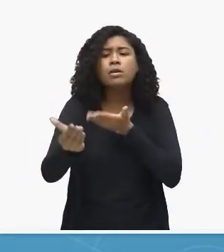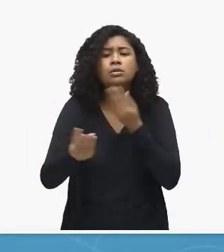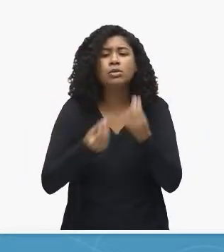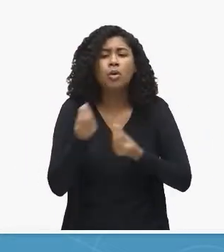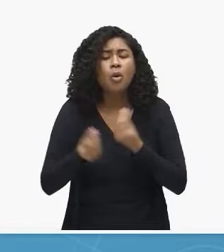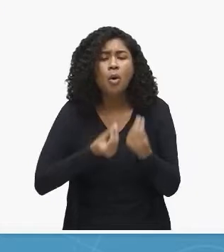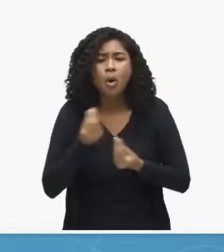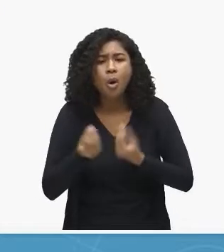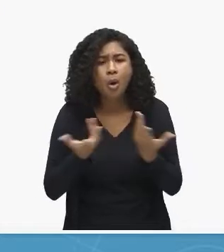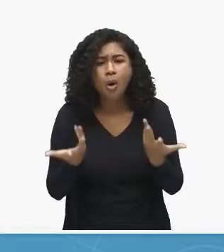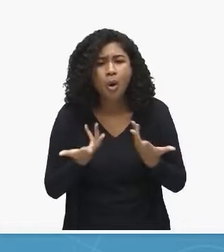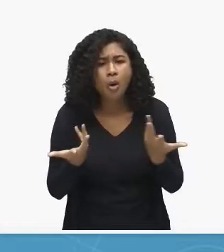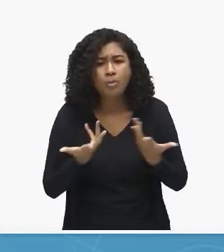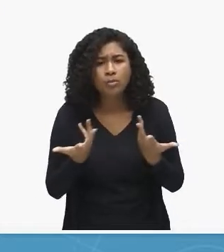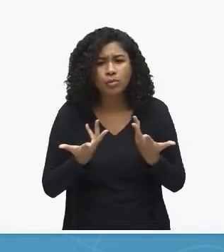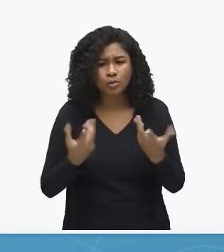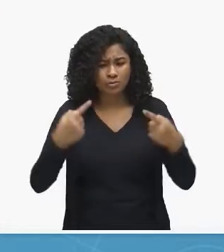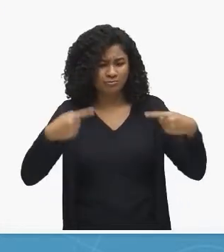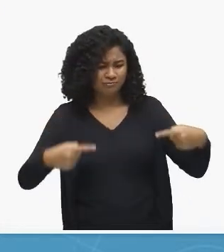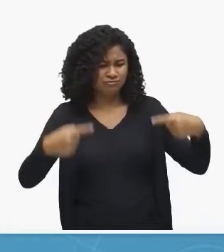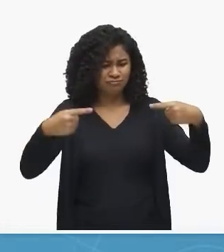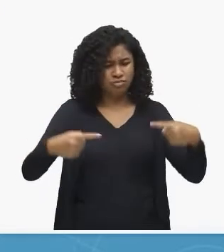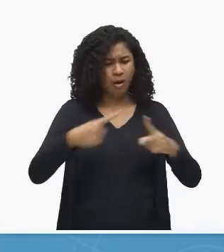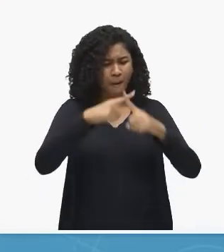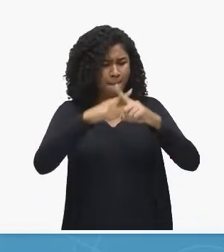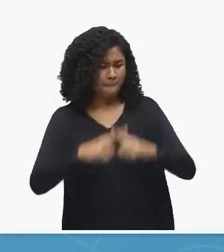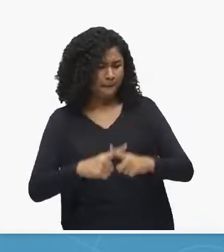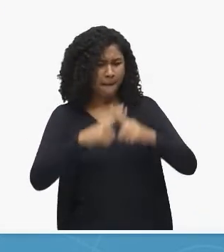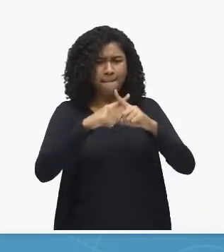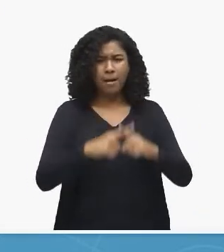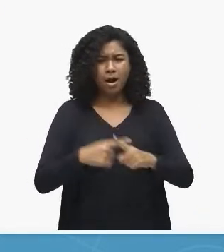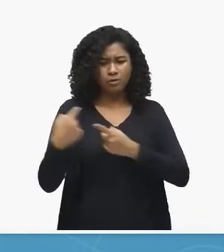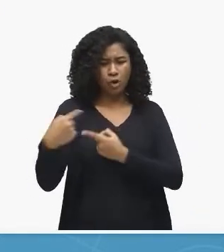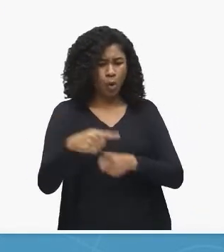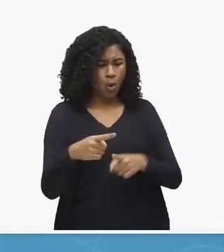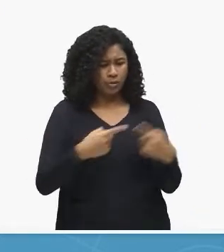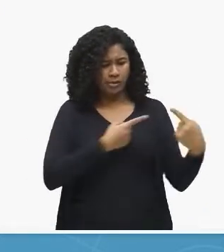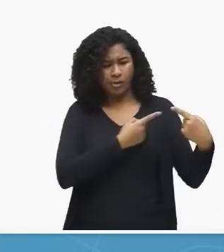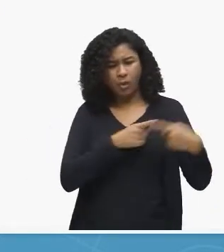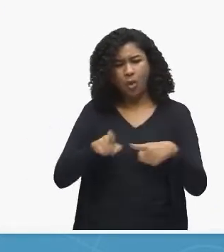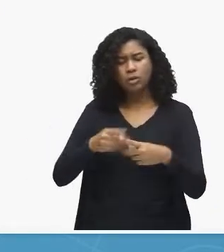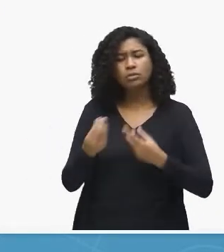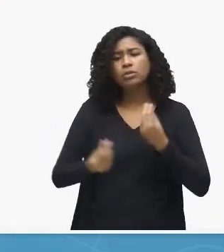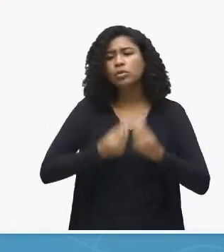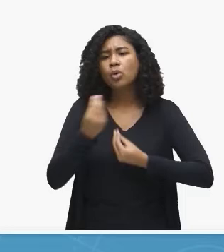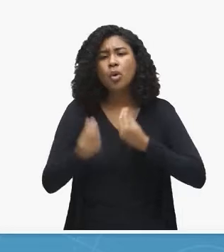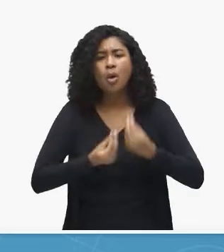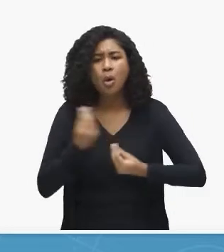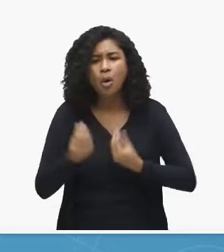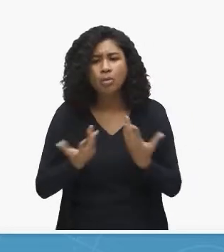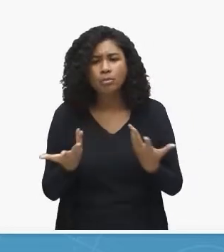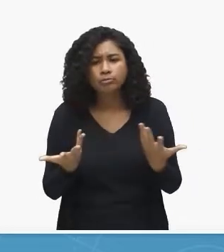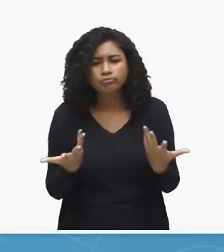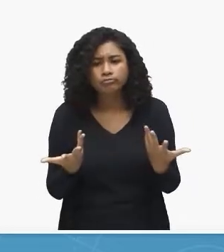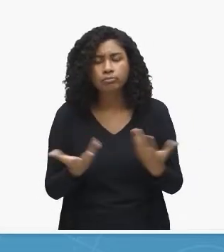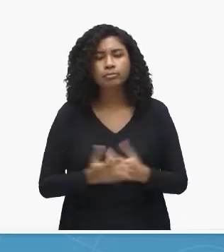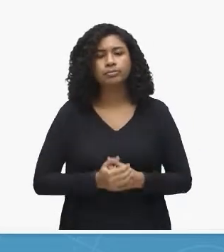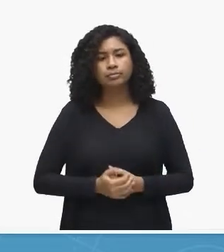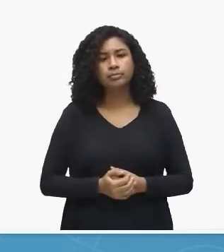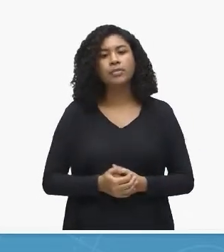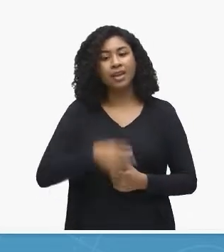foi construída essas rivalidades, né? A gente chama de rivalidades imperialistas. Lembra que eu falei para vocês